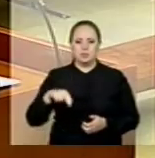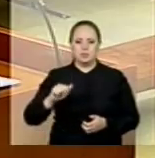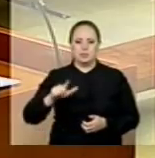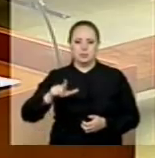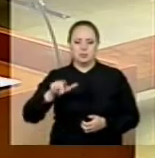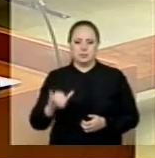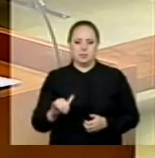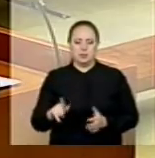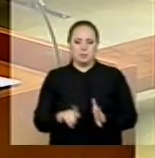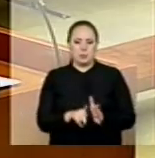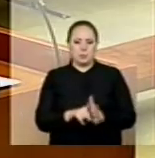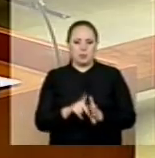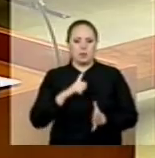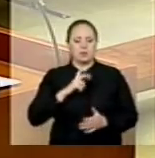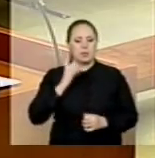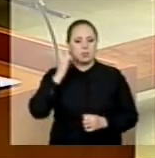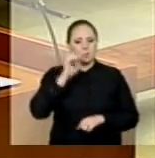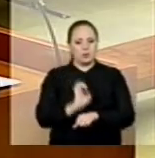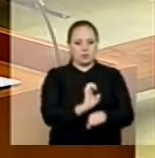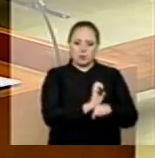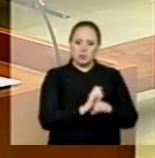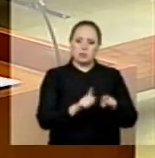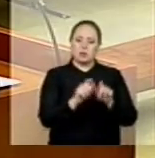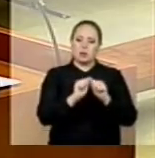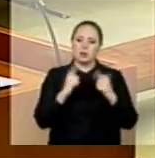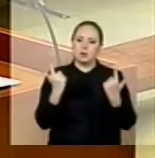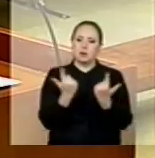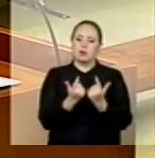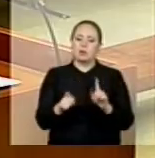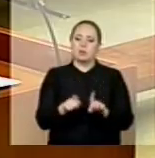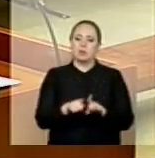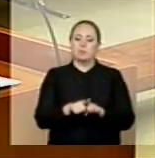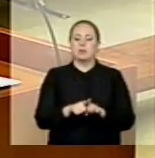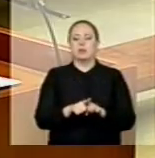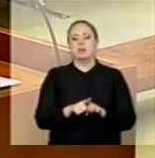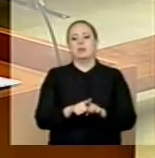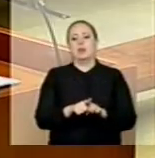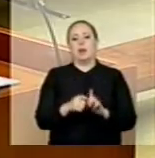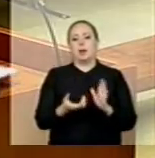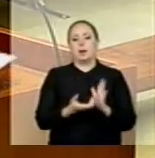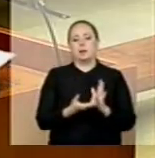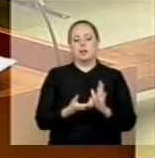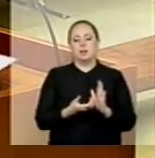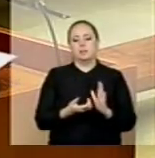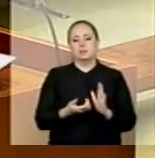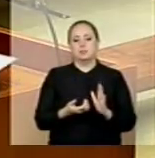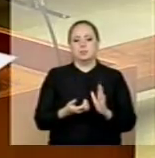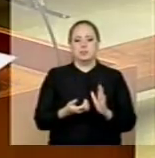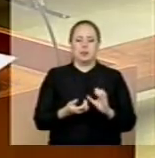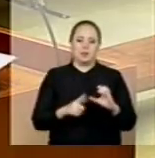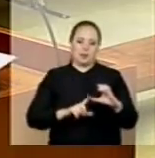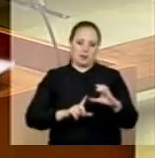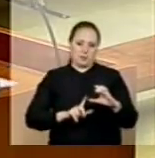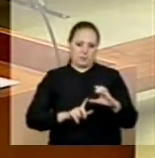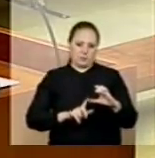os deputados estaduais e as assembleias legislativas e a Câmara Distrital. Tem uma entidade com mais de 20 anos